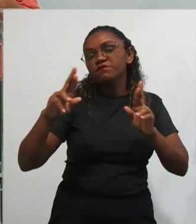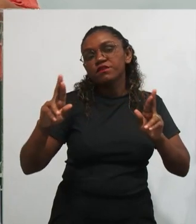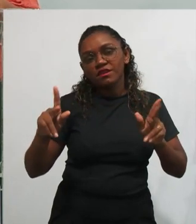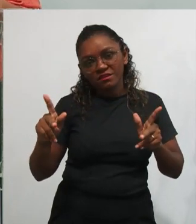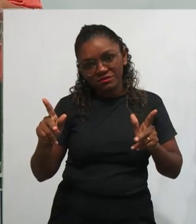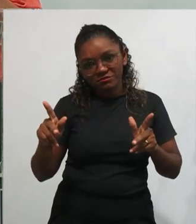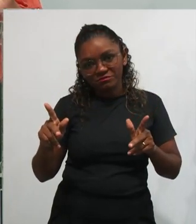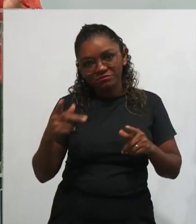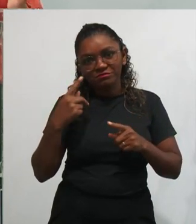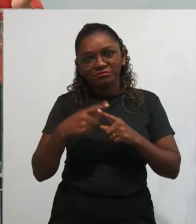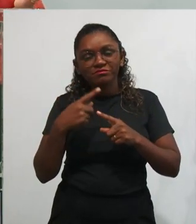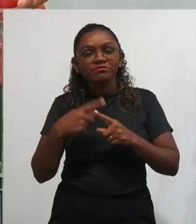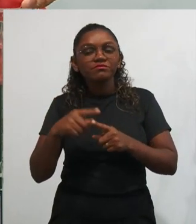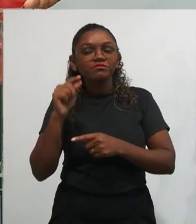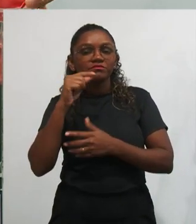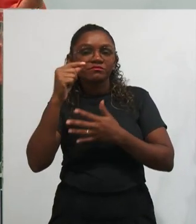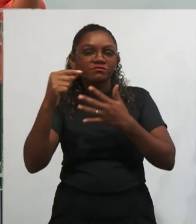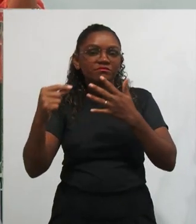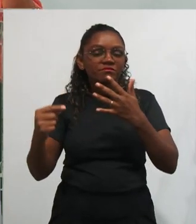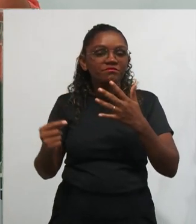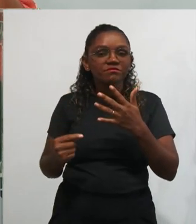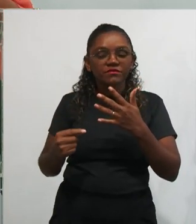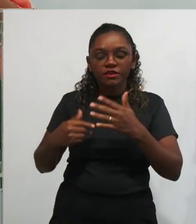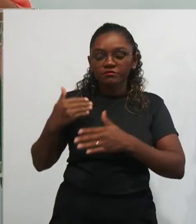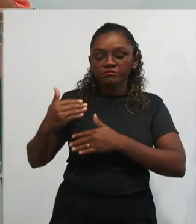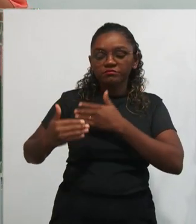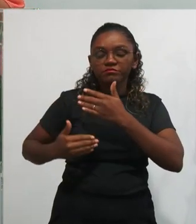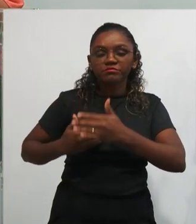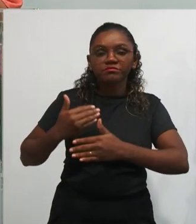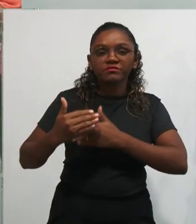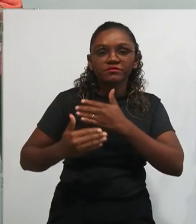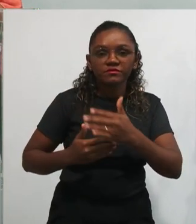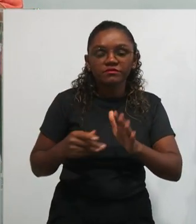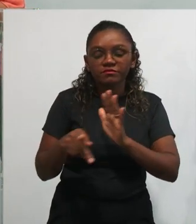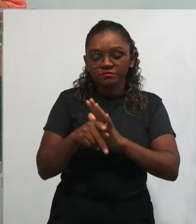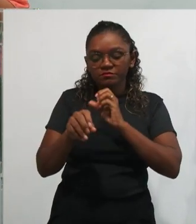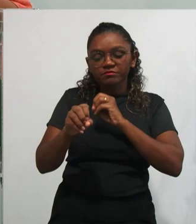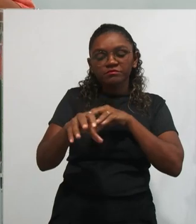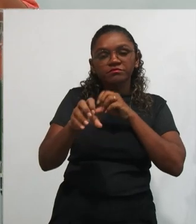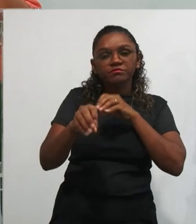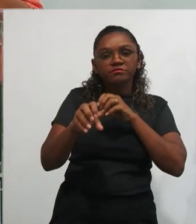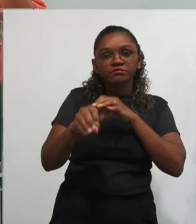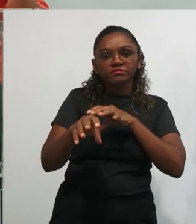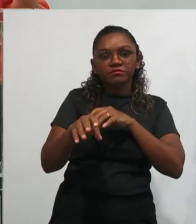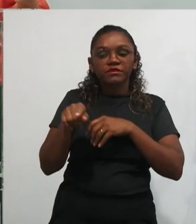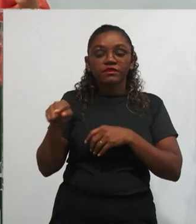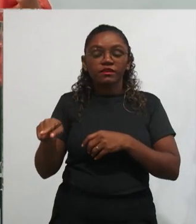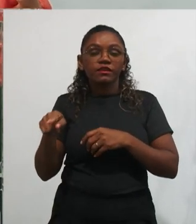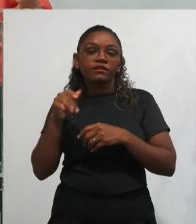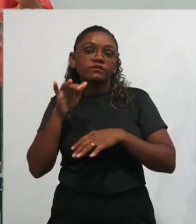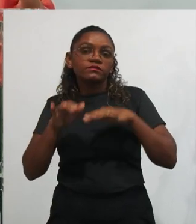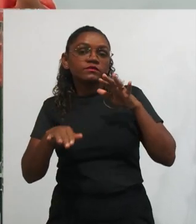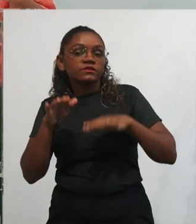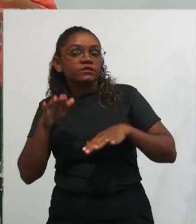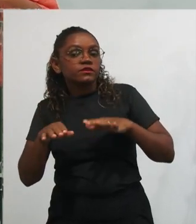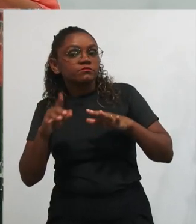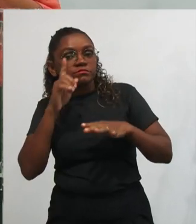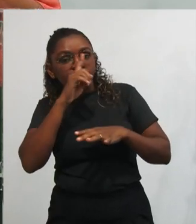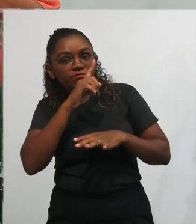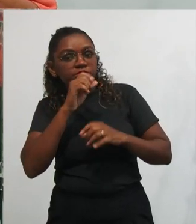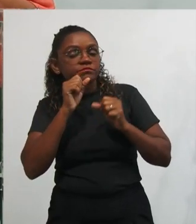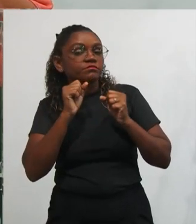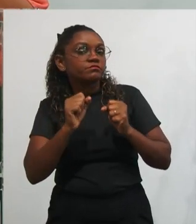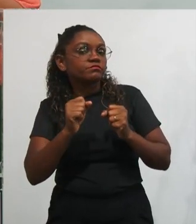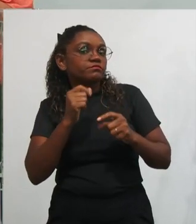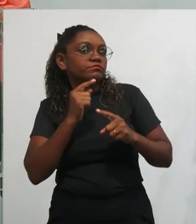habilidades que muitas vezes nesse processo educacional ela pode se comprometer ou por uma